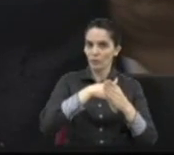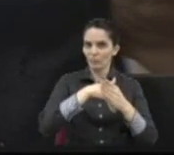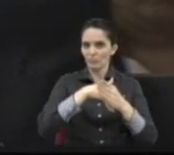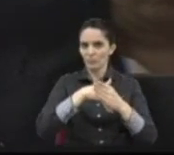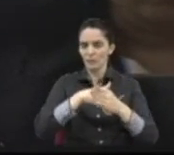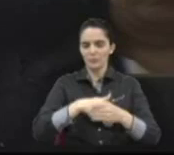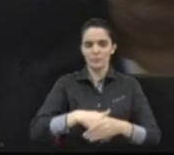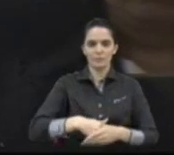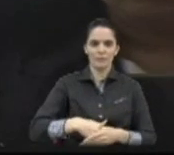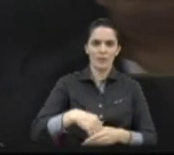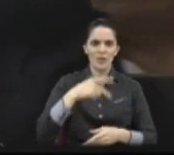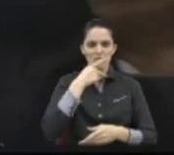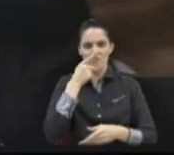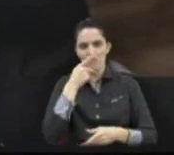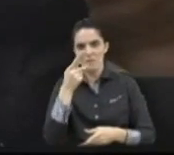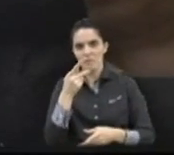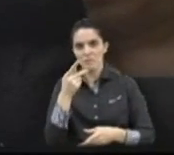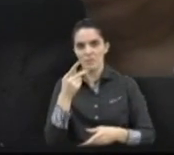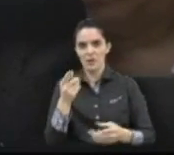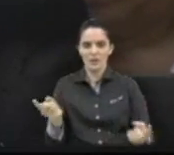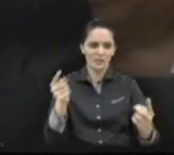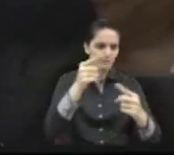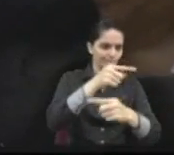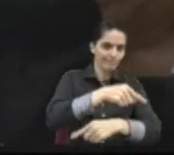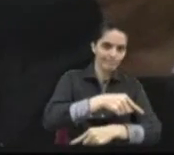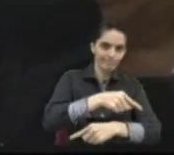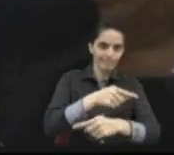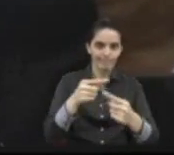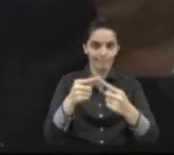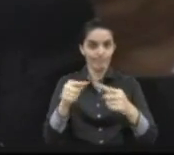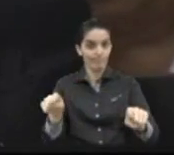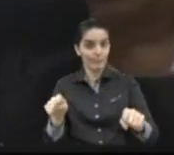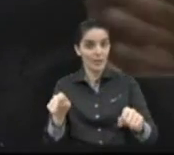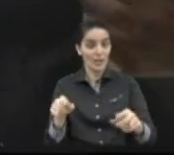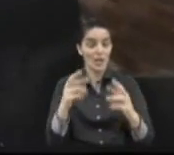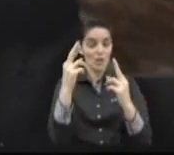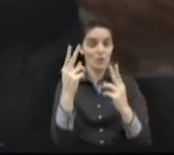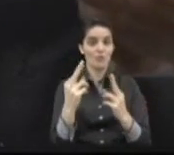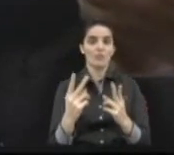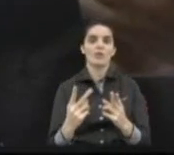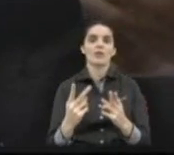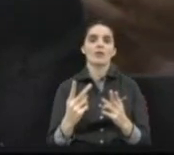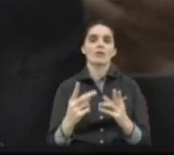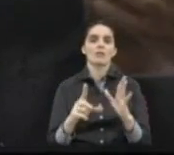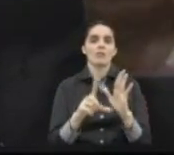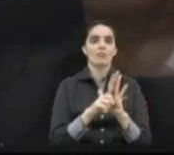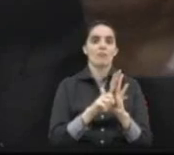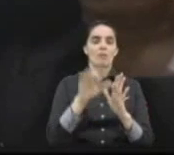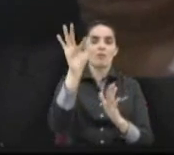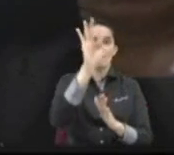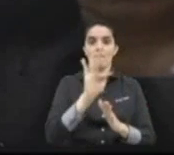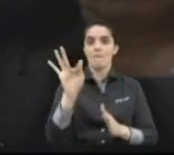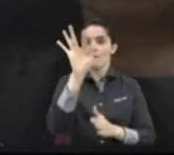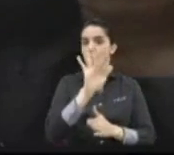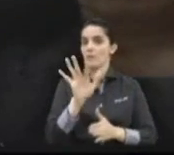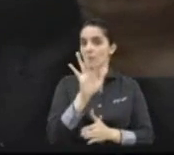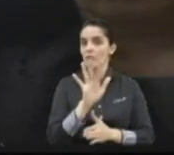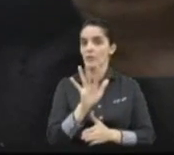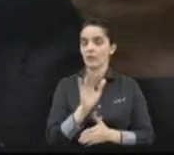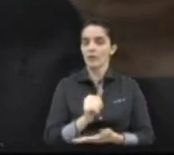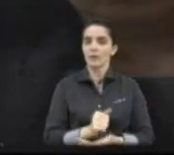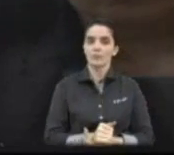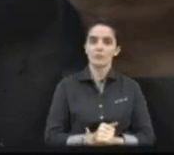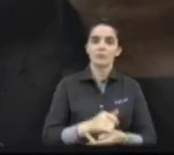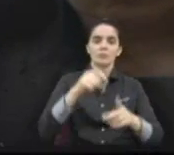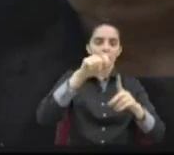retalho, porque diz umas coisas controvérsias à Constituição Federal, e dentre esses